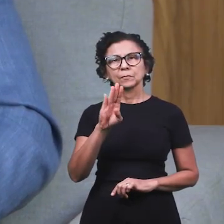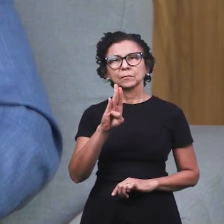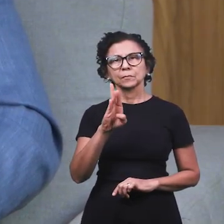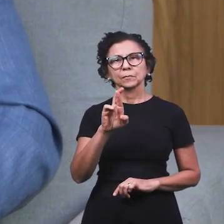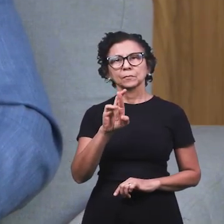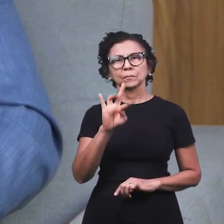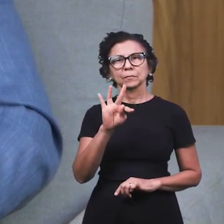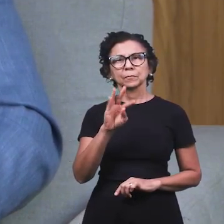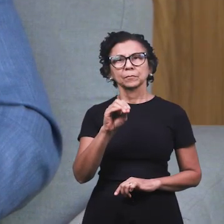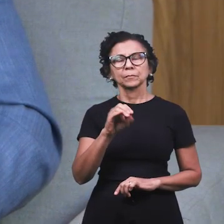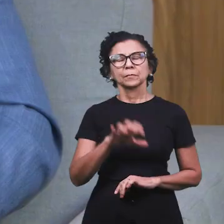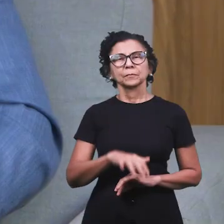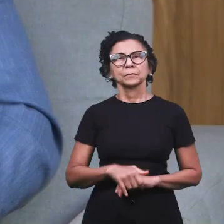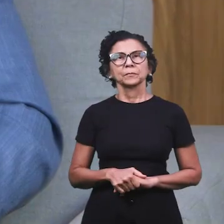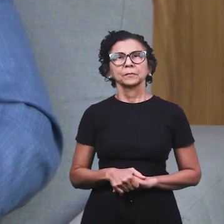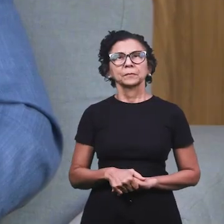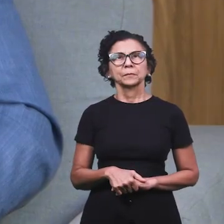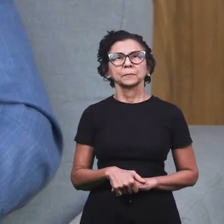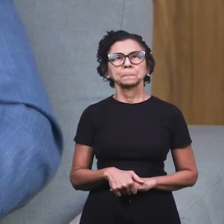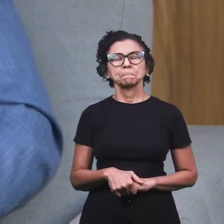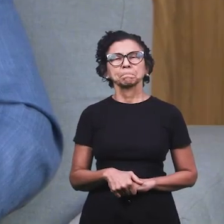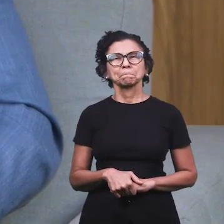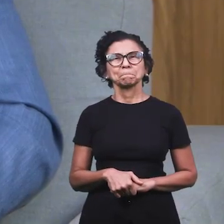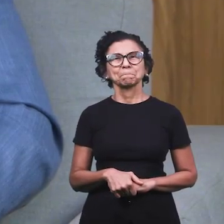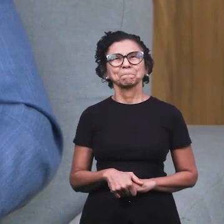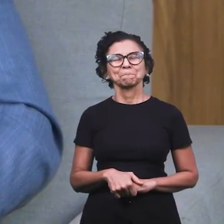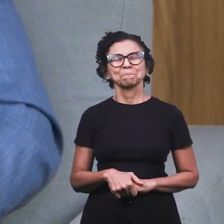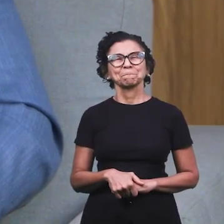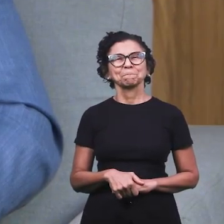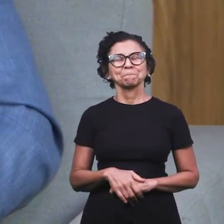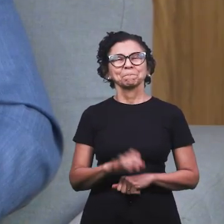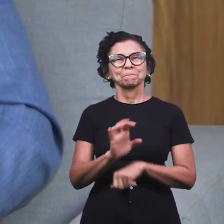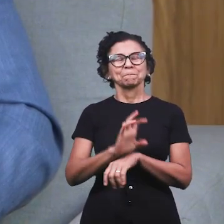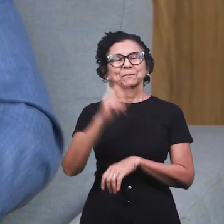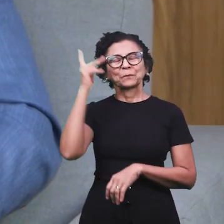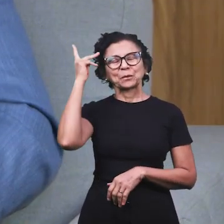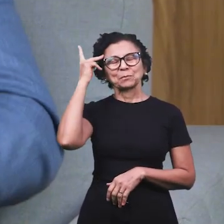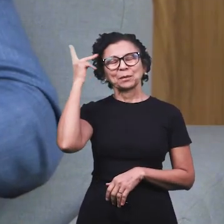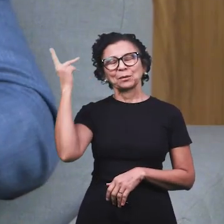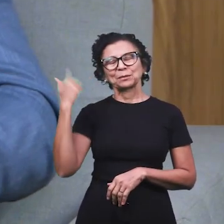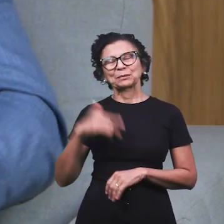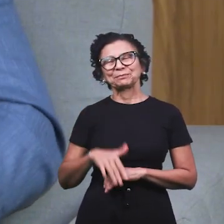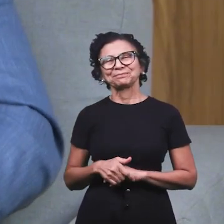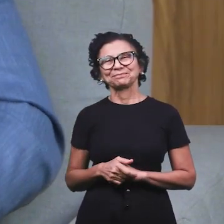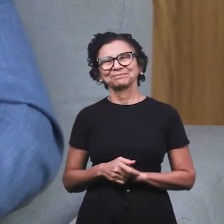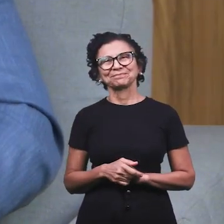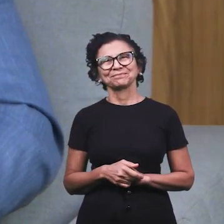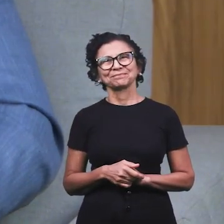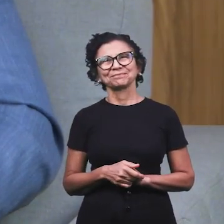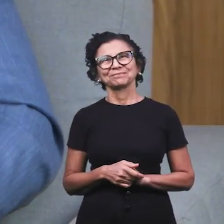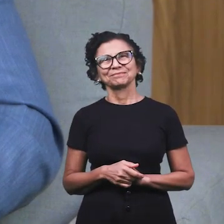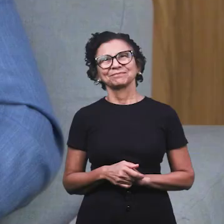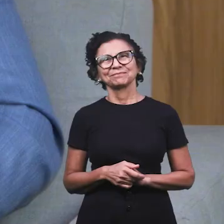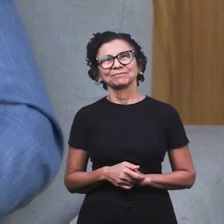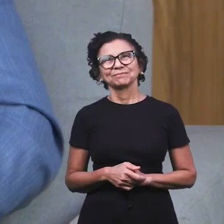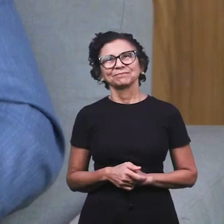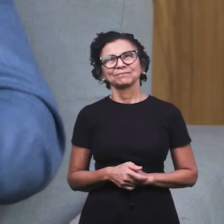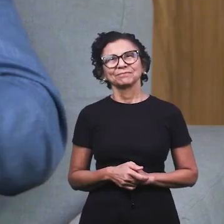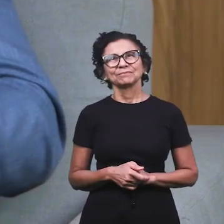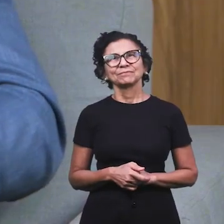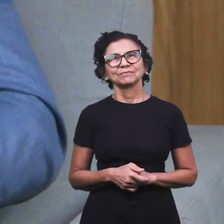ele que é da Igreja Central em Ribeirão Preto, em São Paulo. Então nós vamos aqui ouvir a experiência do nosso